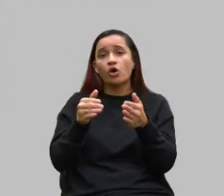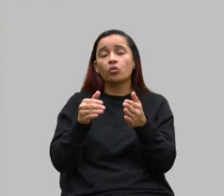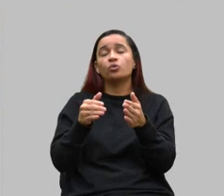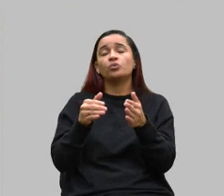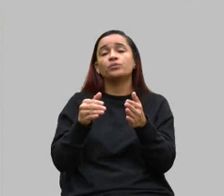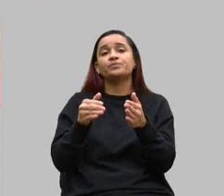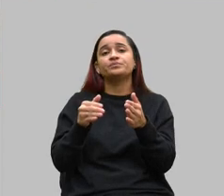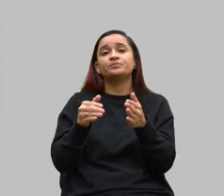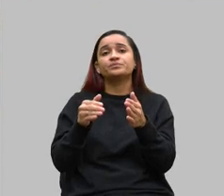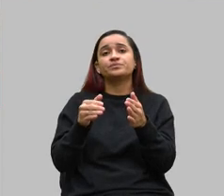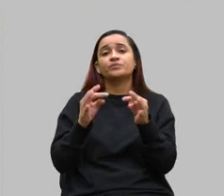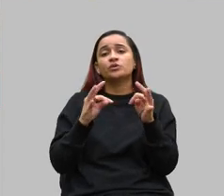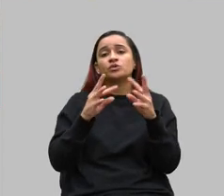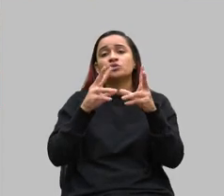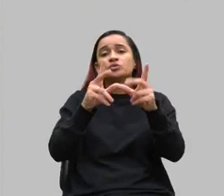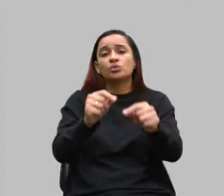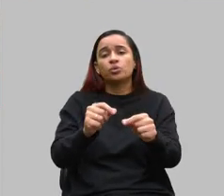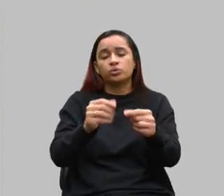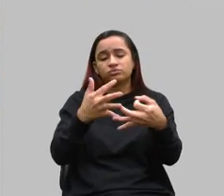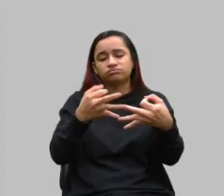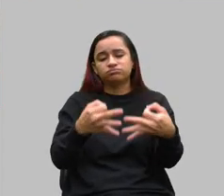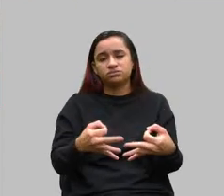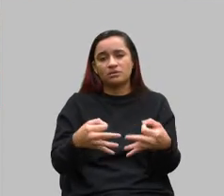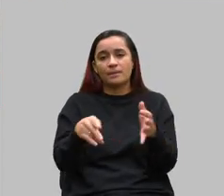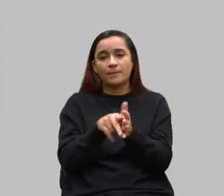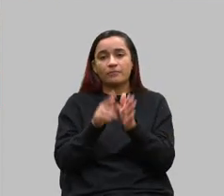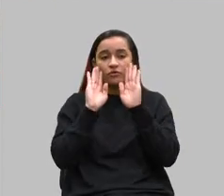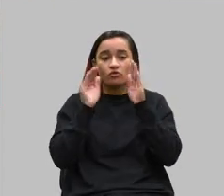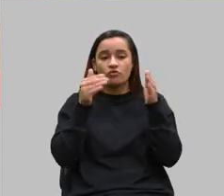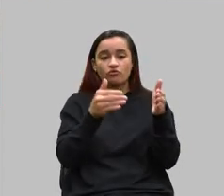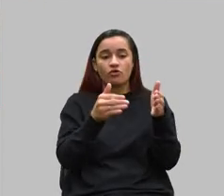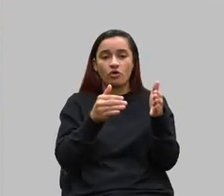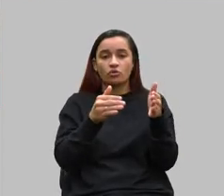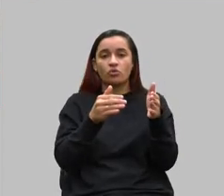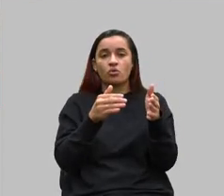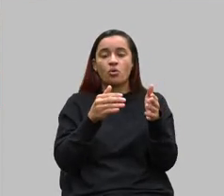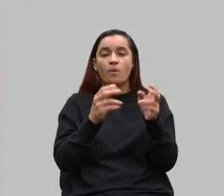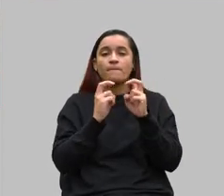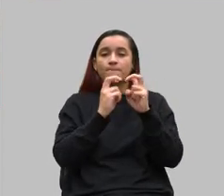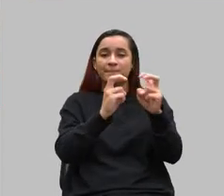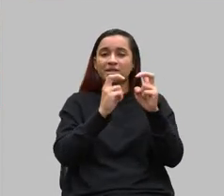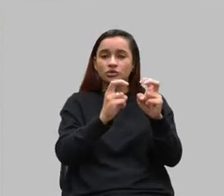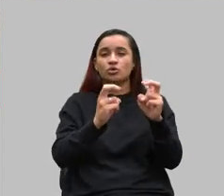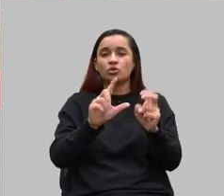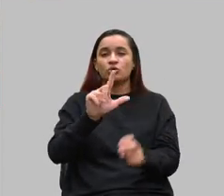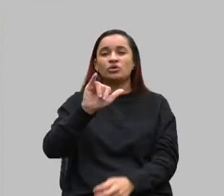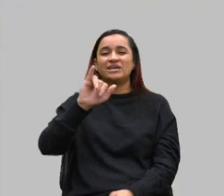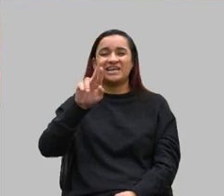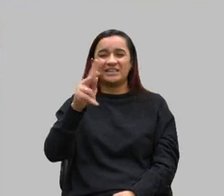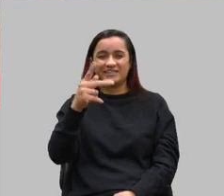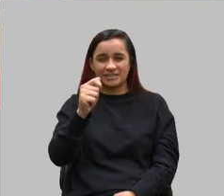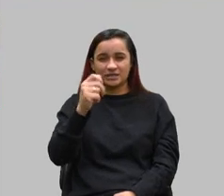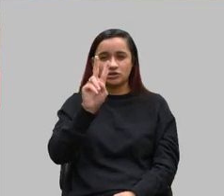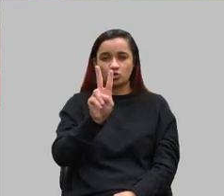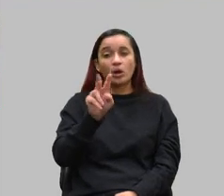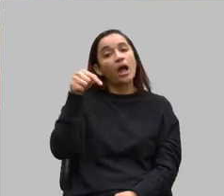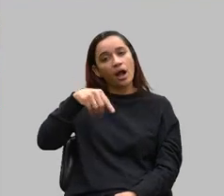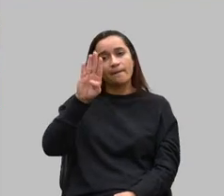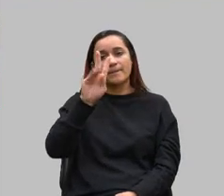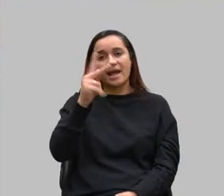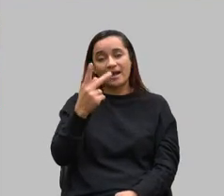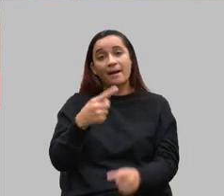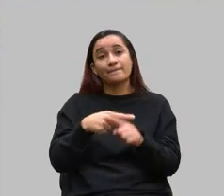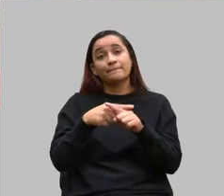a as garantias eh direcionadas a linha dois do metrô o que eh o que